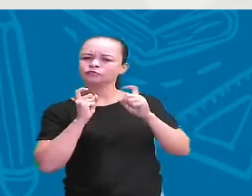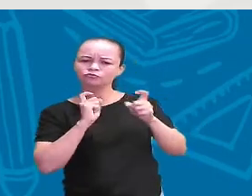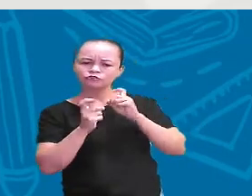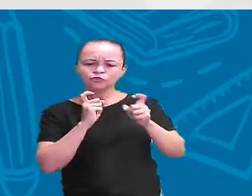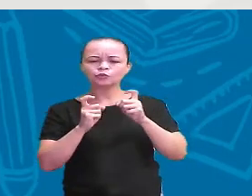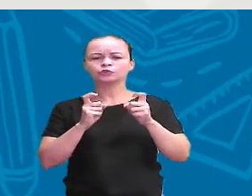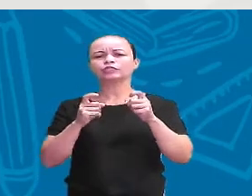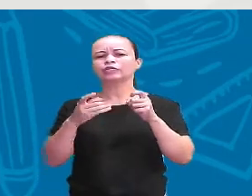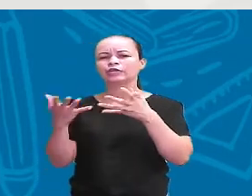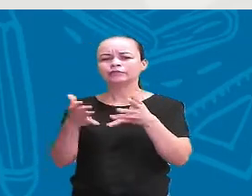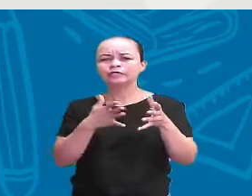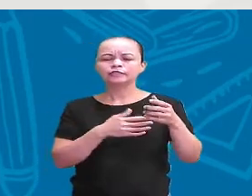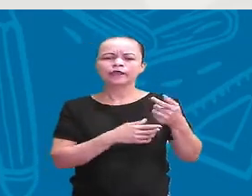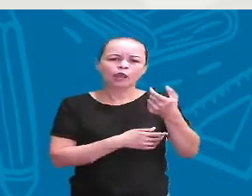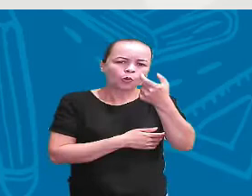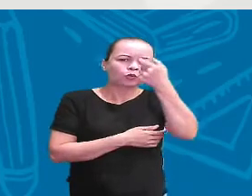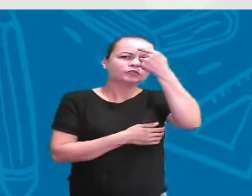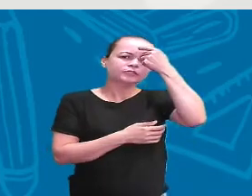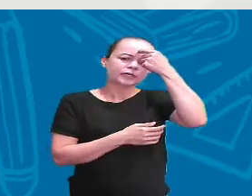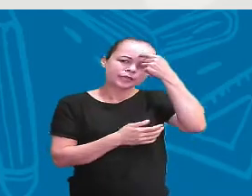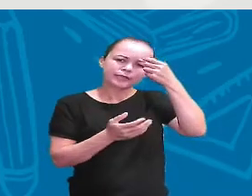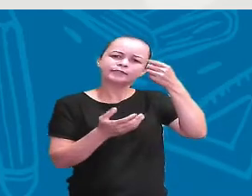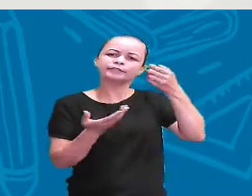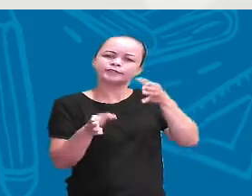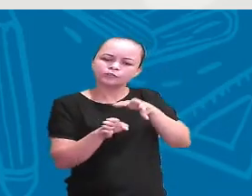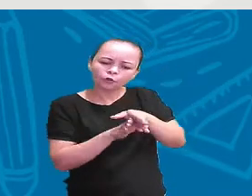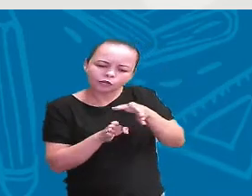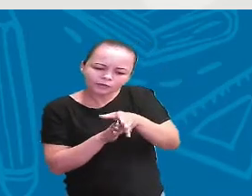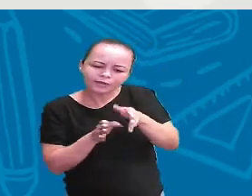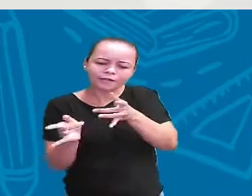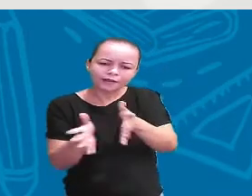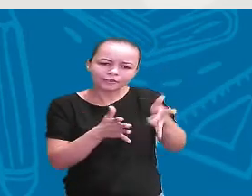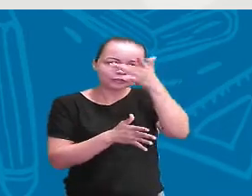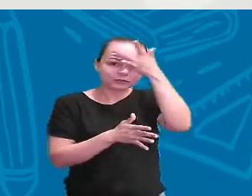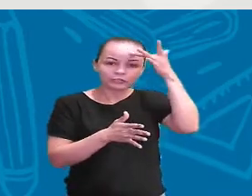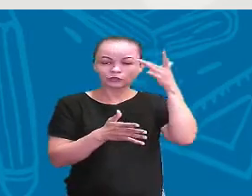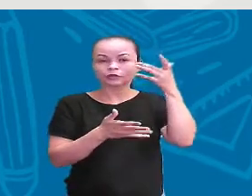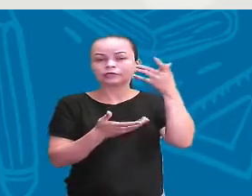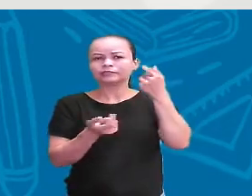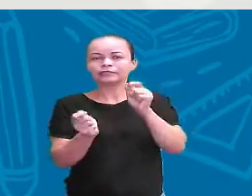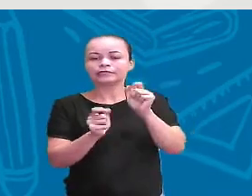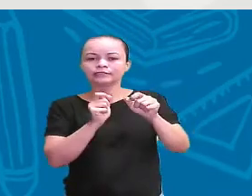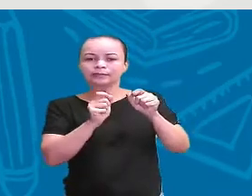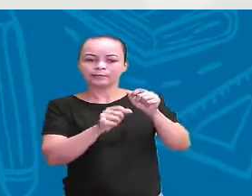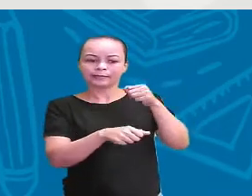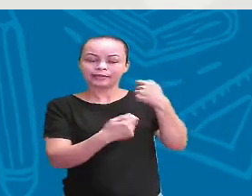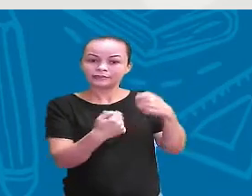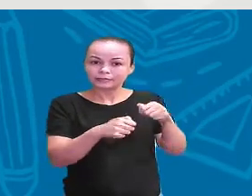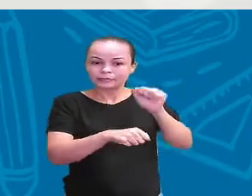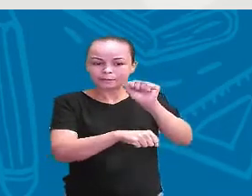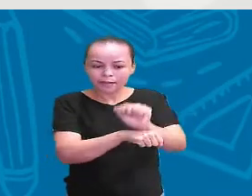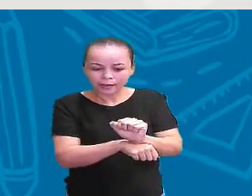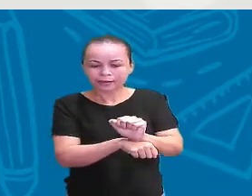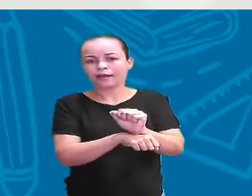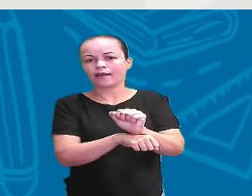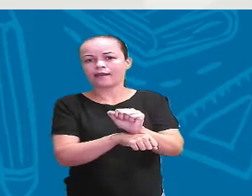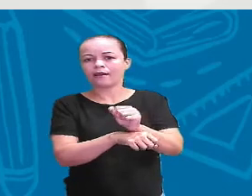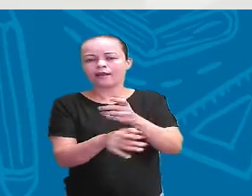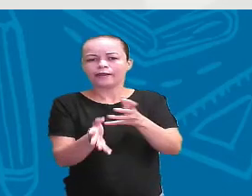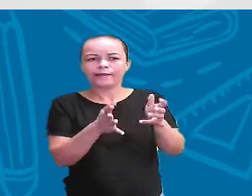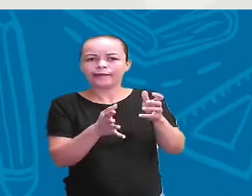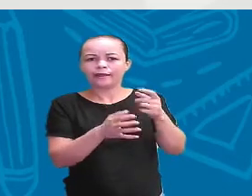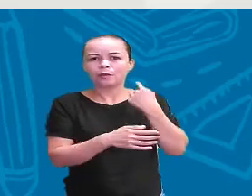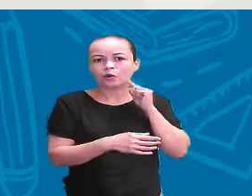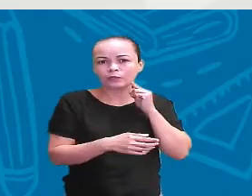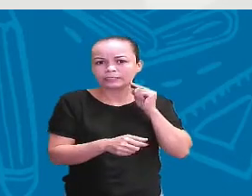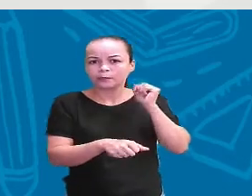para conscientizar e sensibilizar outros países de que a gente tem que parar, dar um freio na poluição e começar